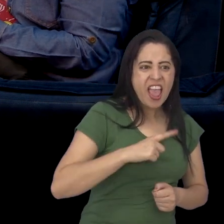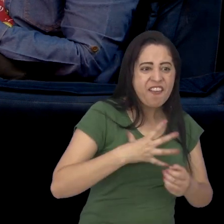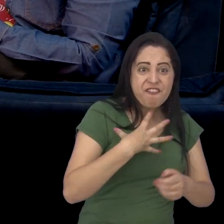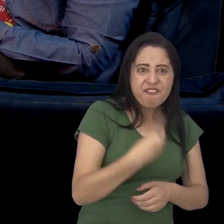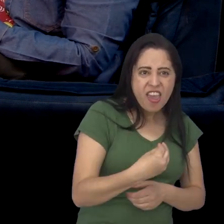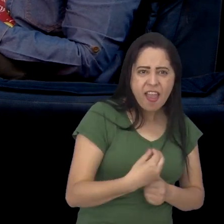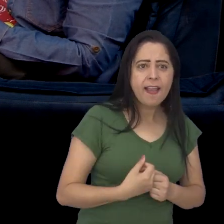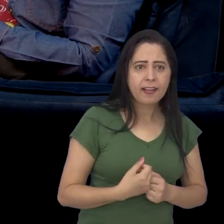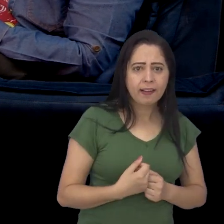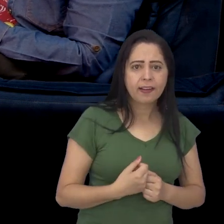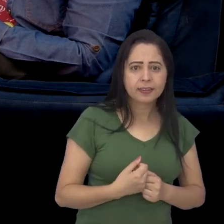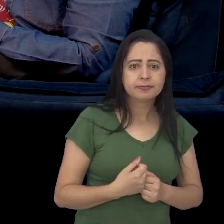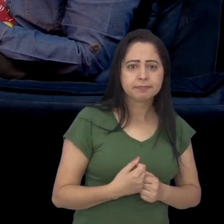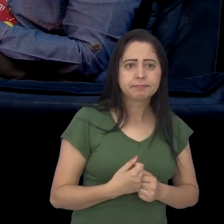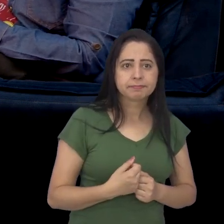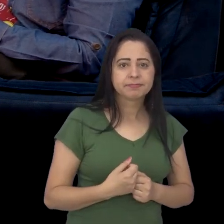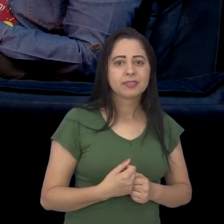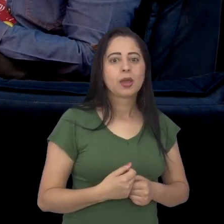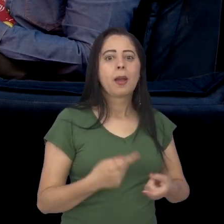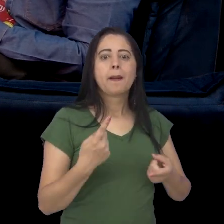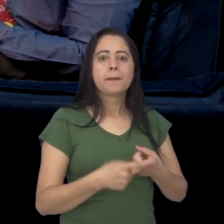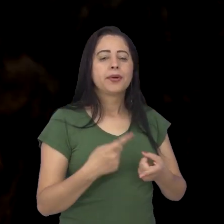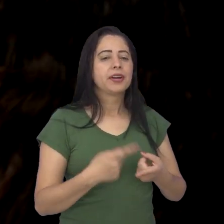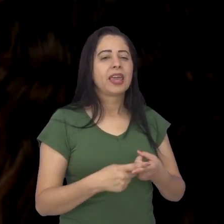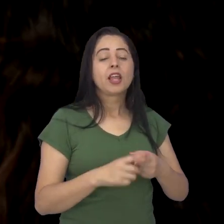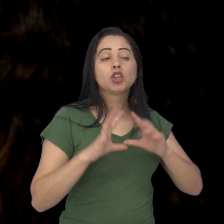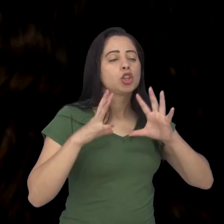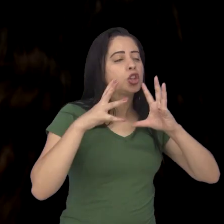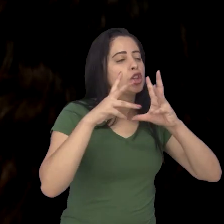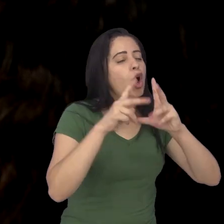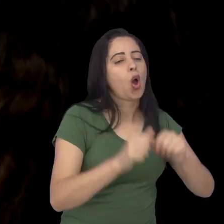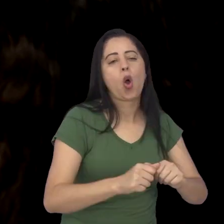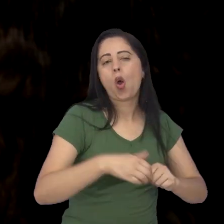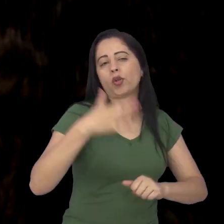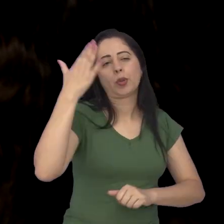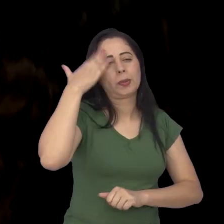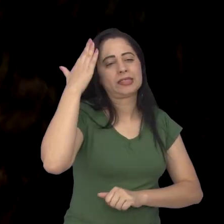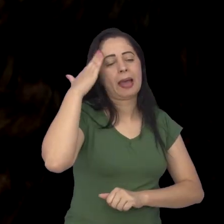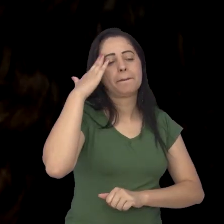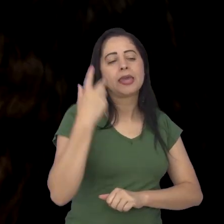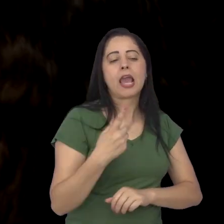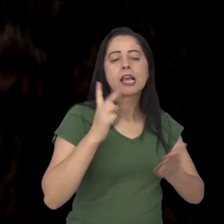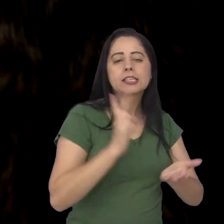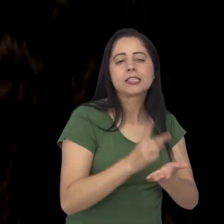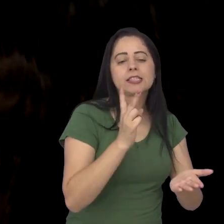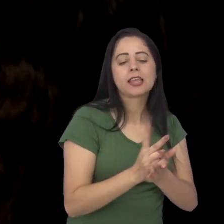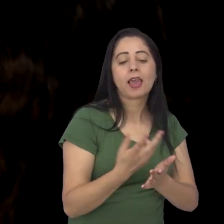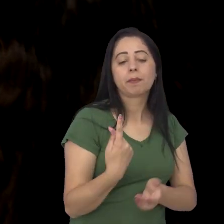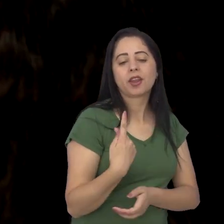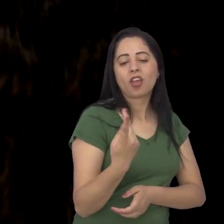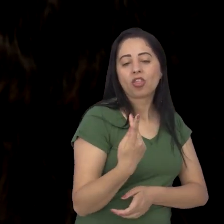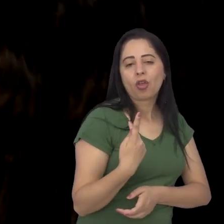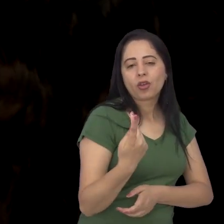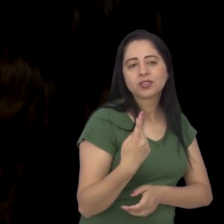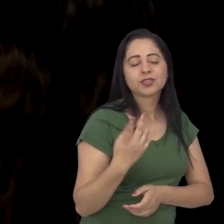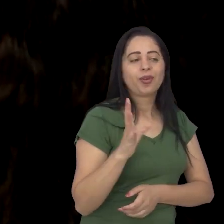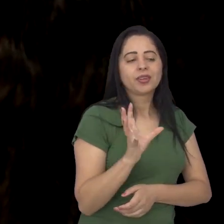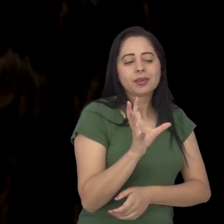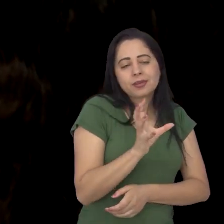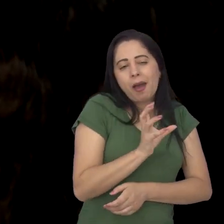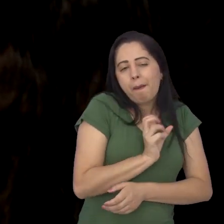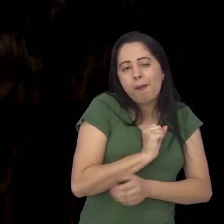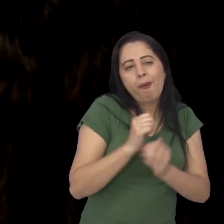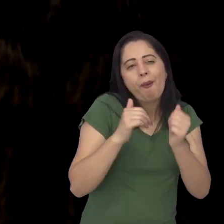Que todo mundo sabia que a gente tinha um casinho, que a gente não podia se ver, que a gente se gostava, mas a gente não tinha